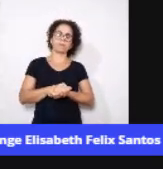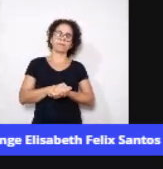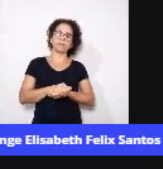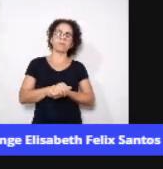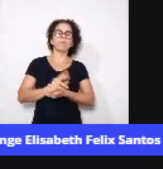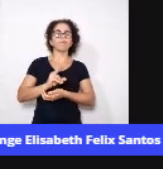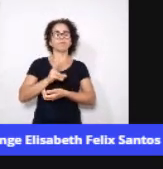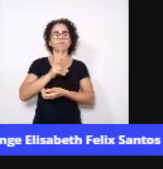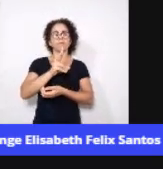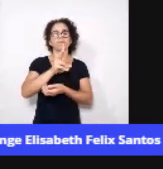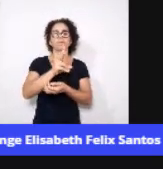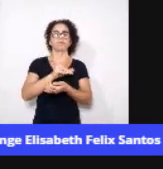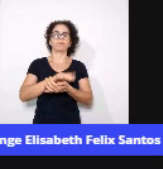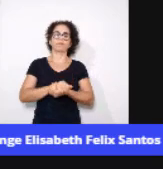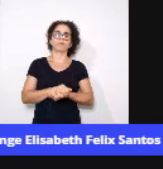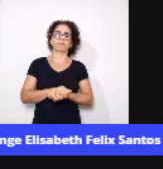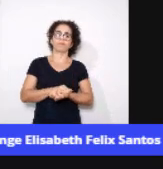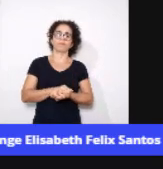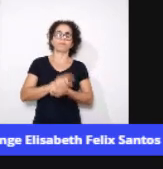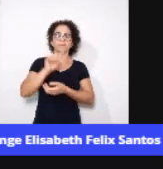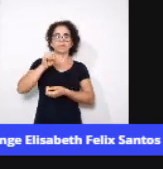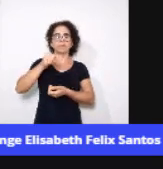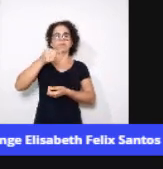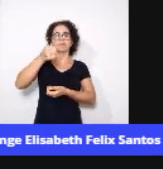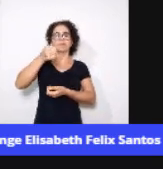Continuando. Logo após, então,